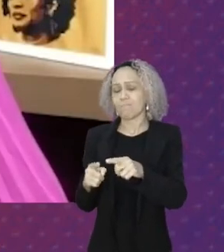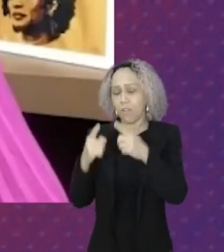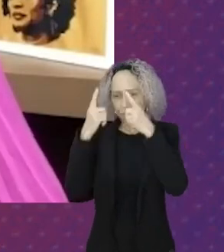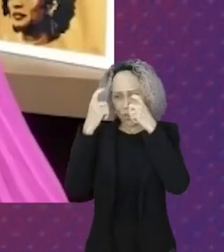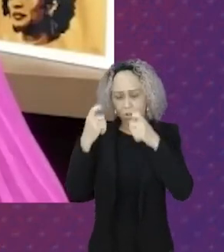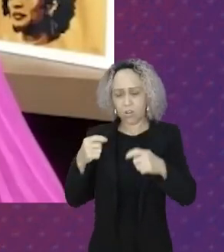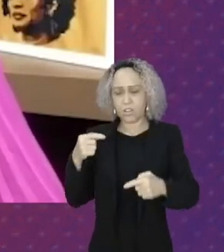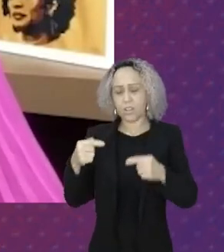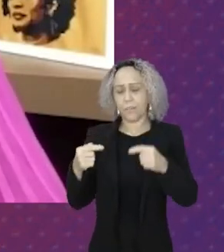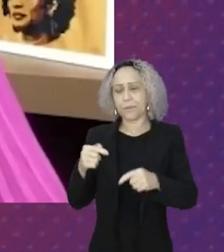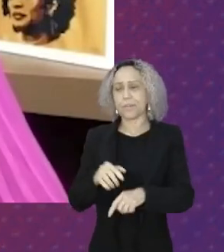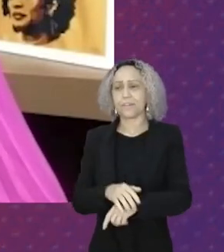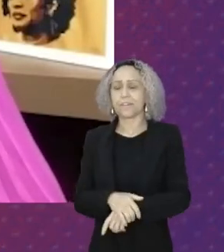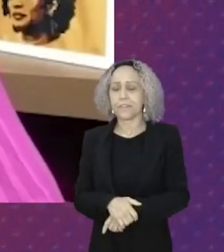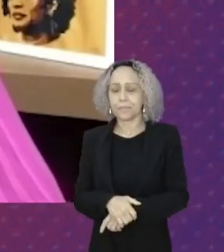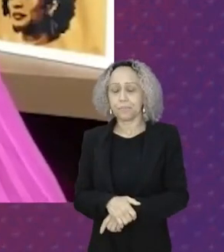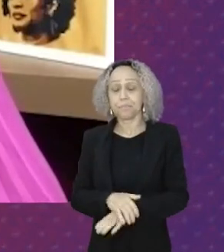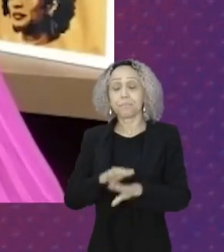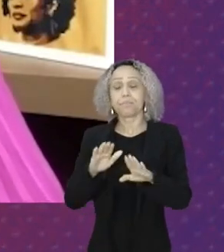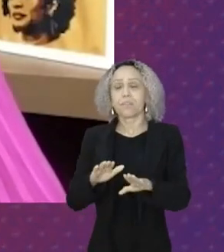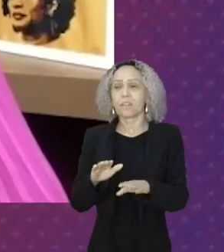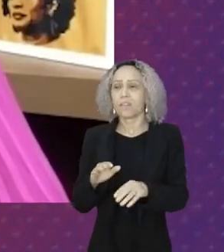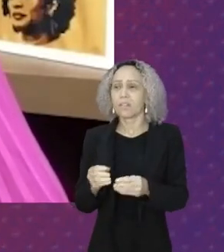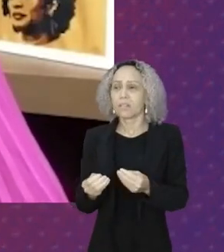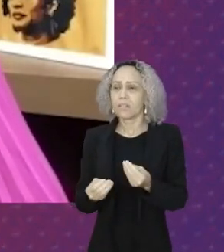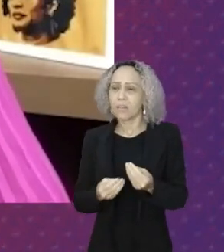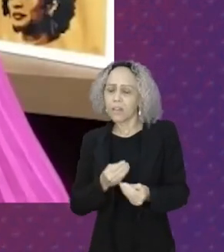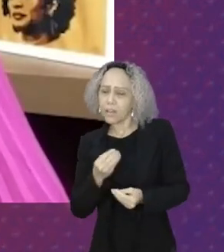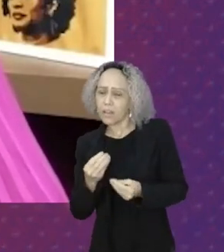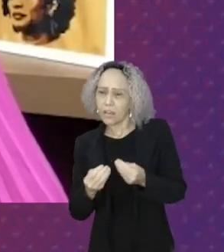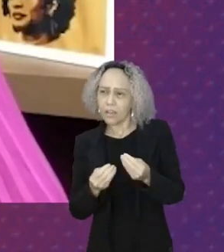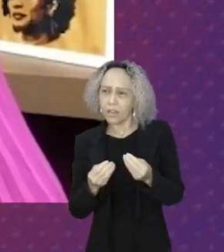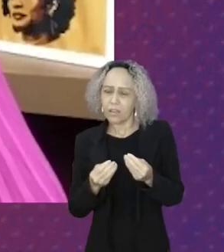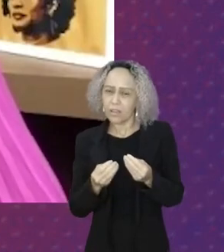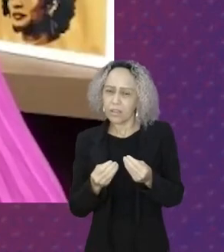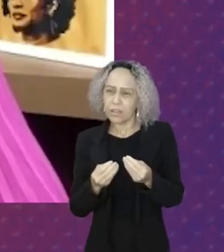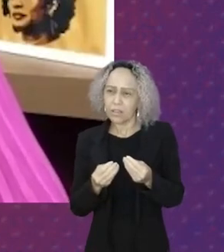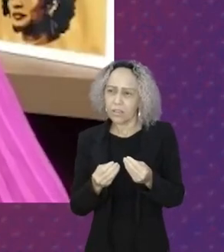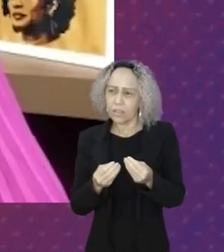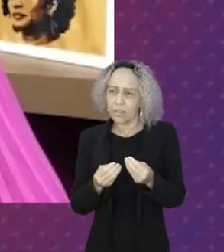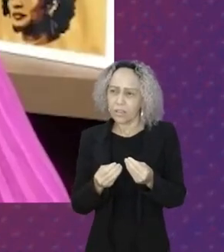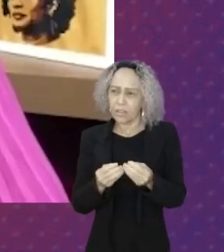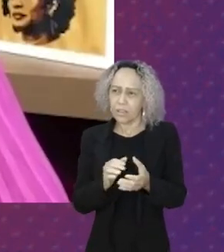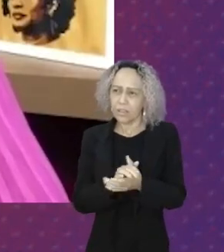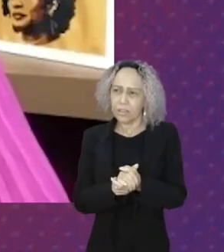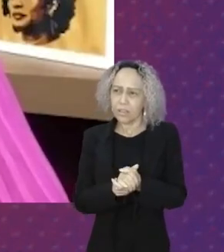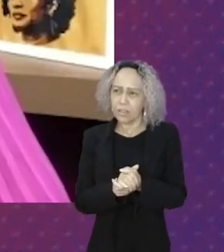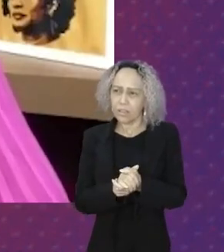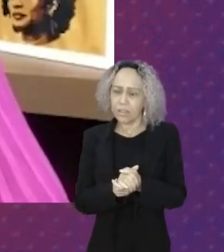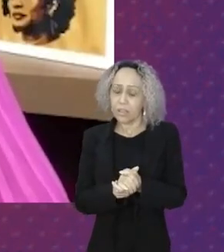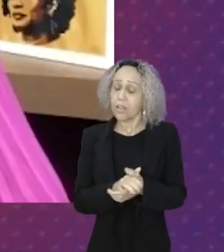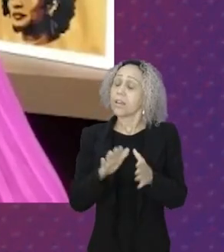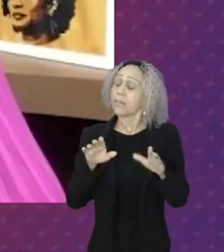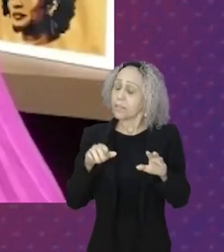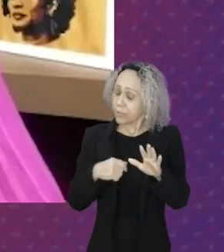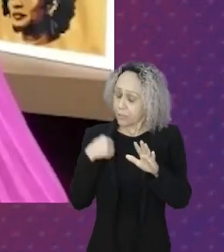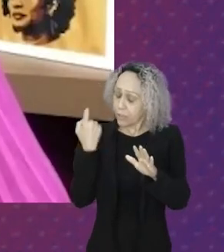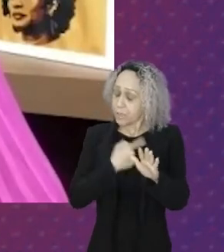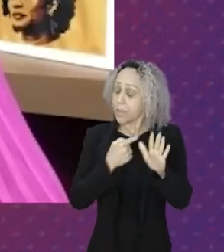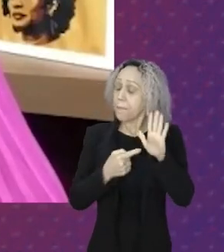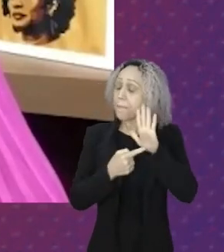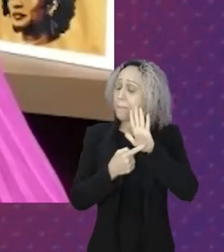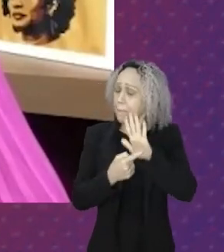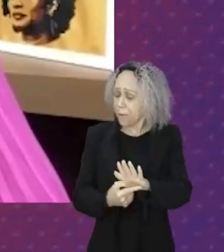estado, de qualquer estado, já esteja apresentando que o ódio às mulheres é crime. Vai ser assim nas assembleias,